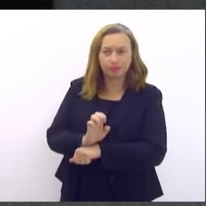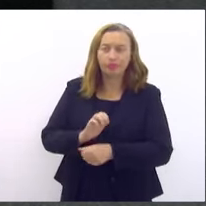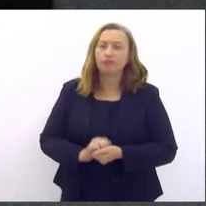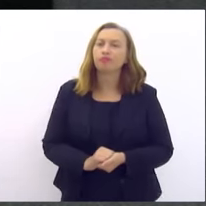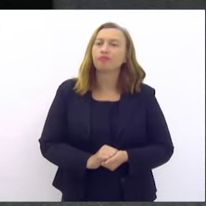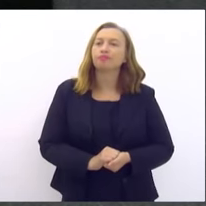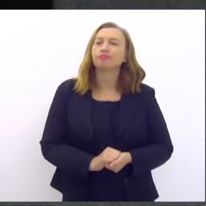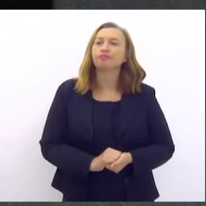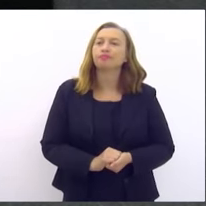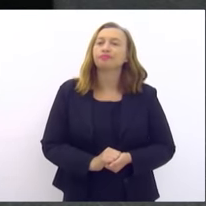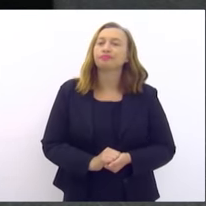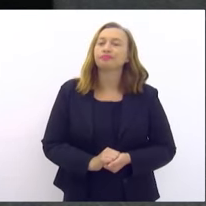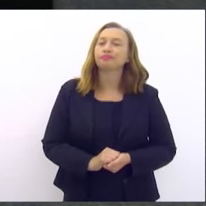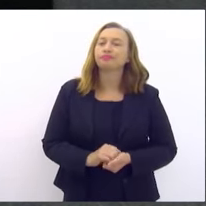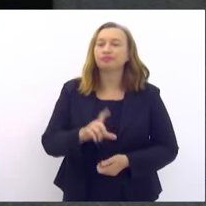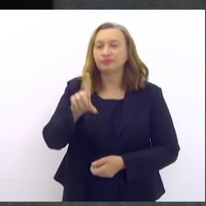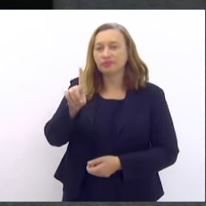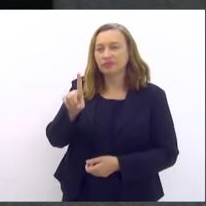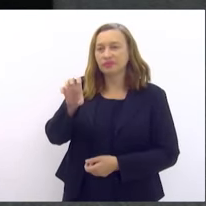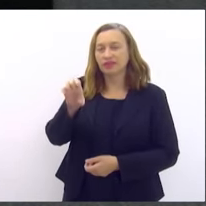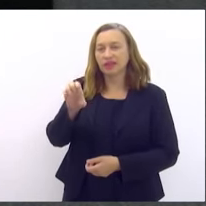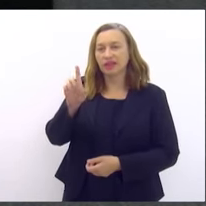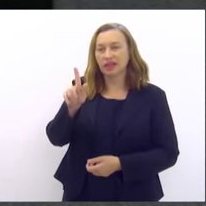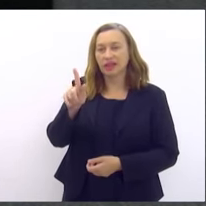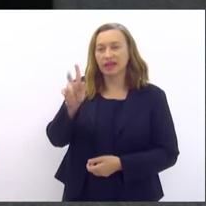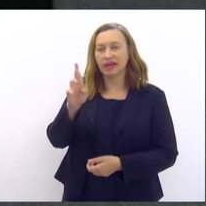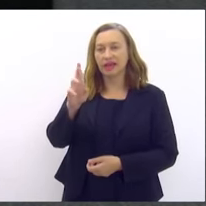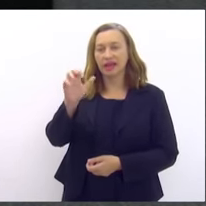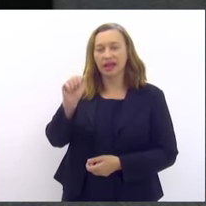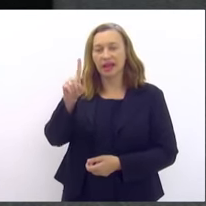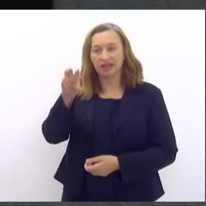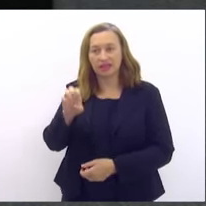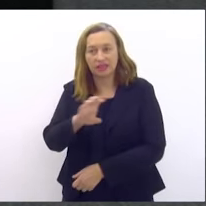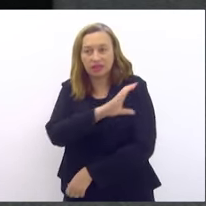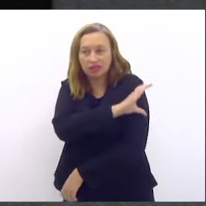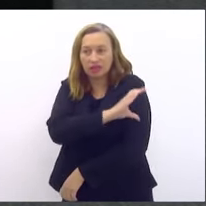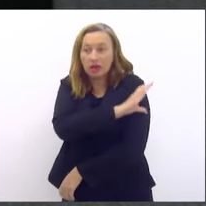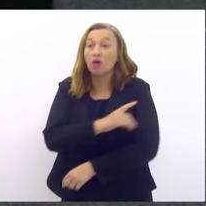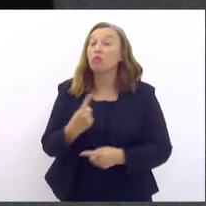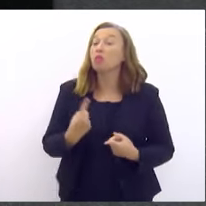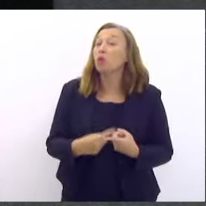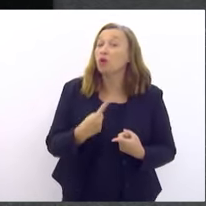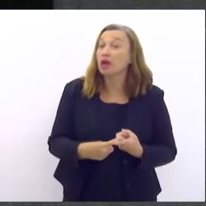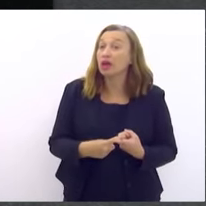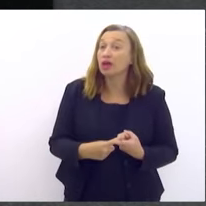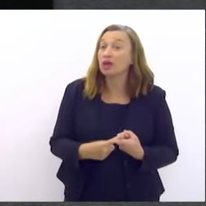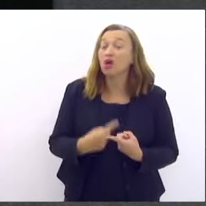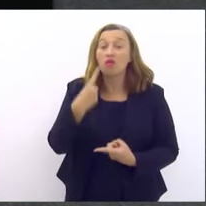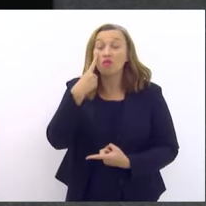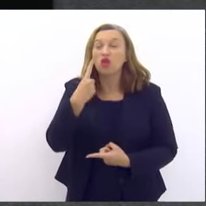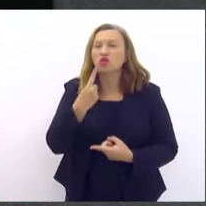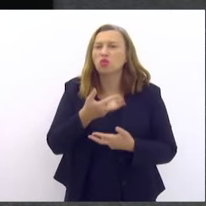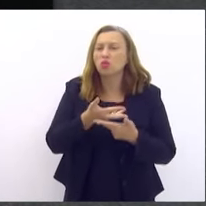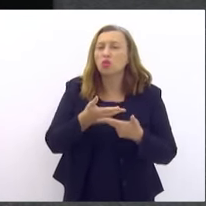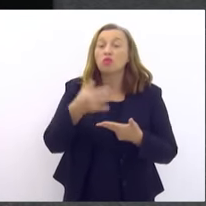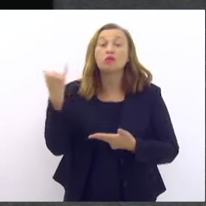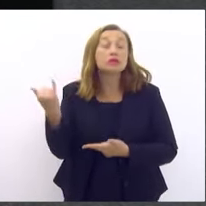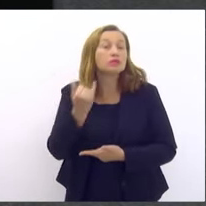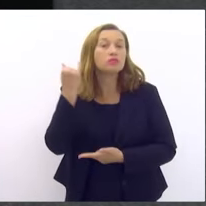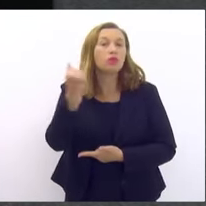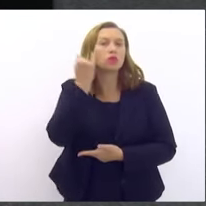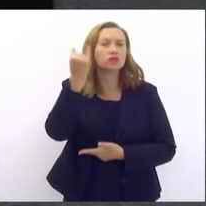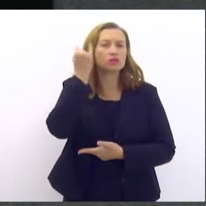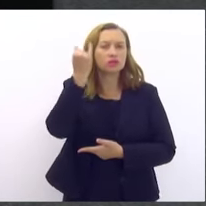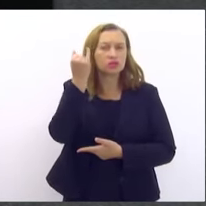construção de uma decade no município de Campos dos Goitacazes porque vejo como muito importante